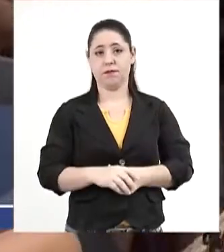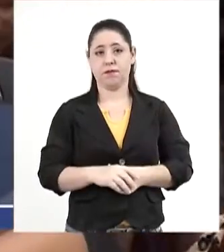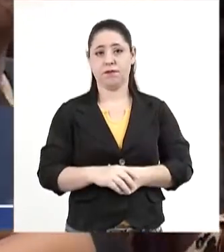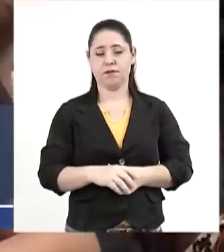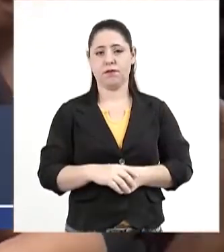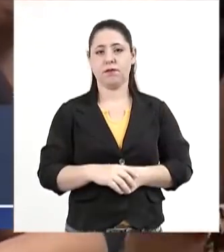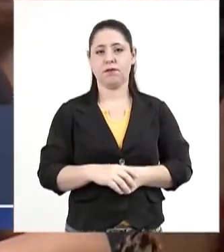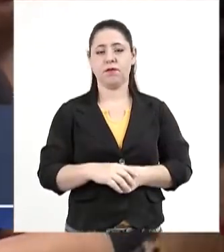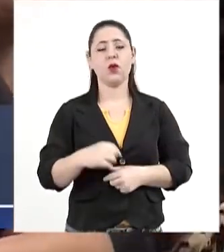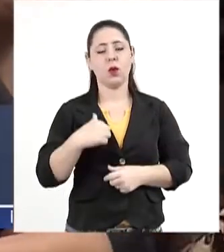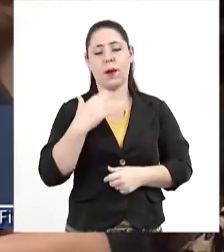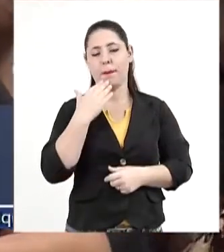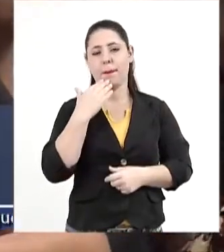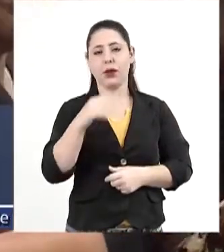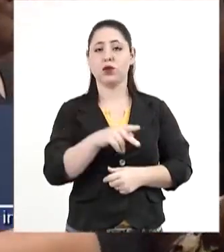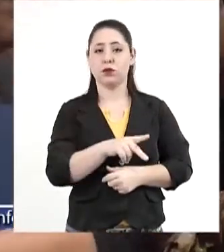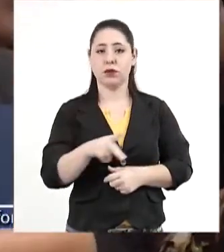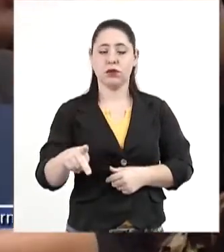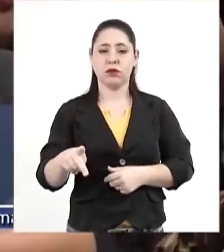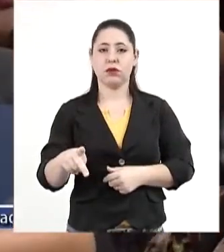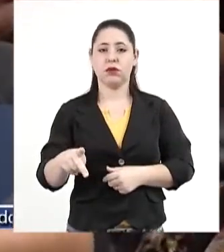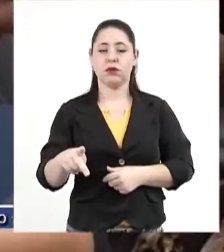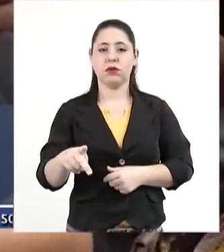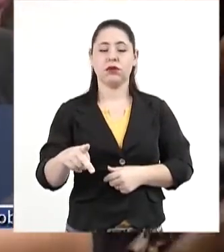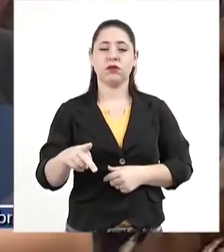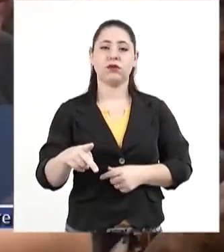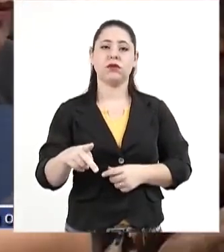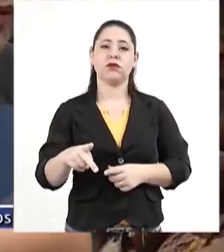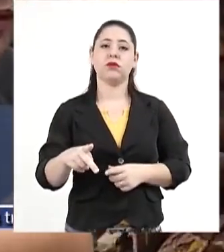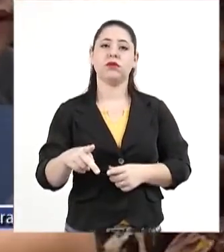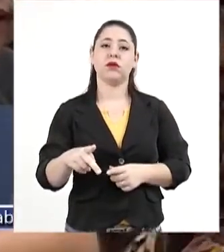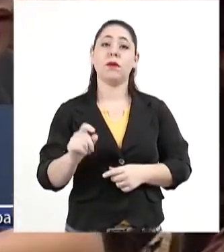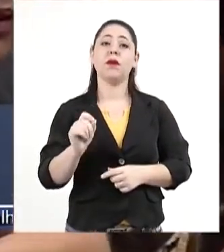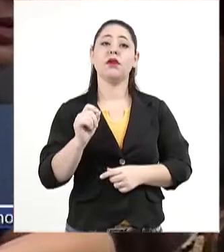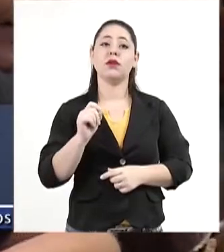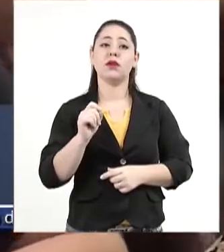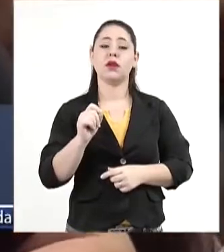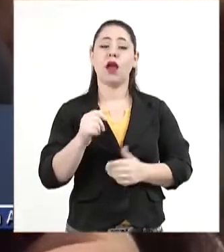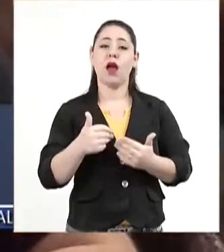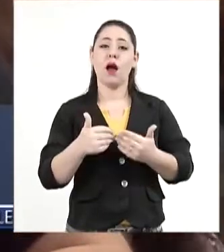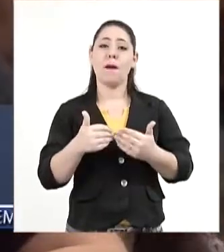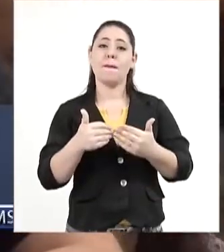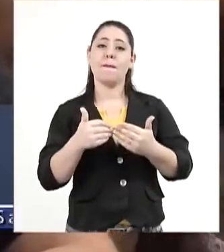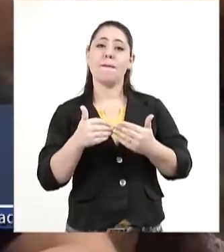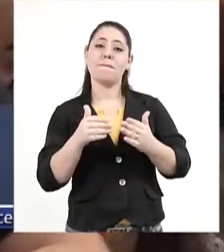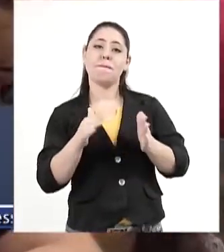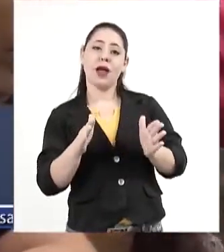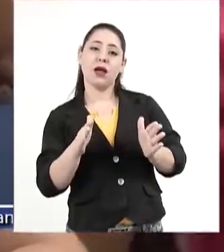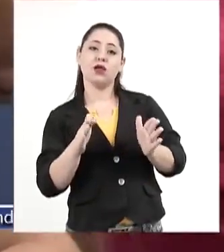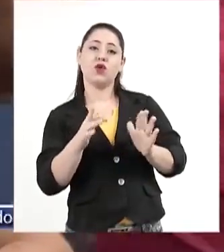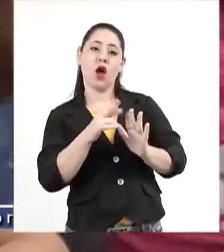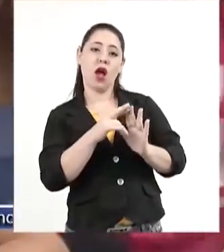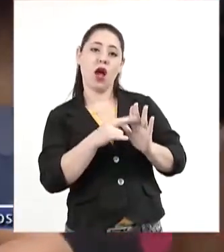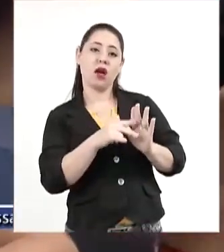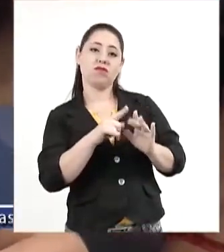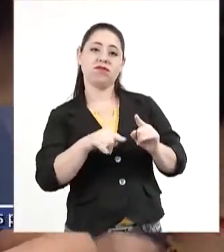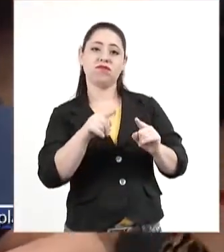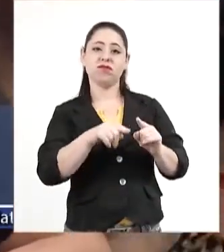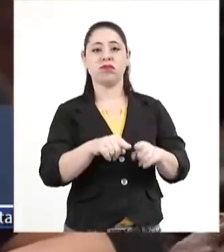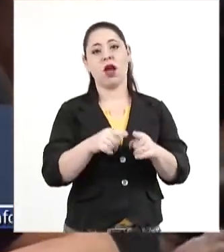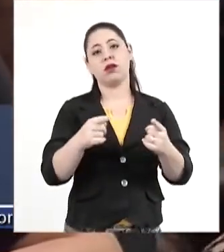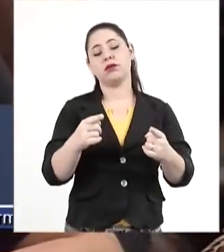Eu fiz esse apelo para o presidente para que fosse aberta uma exceção. Infelizmente, nós